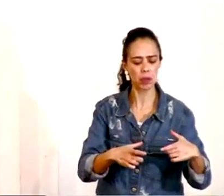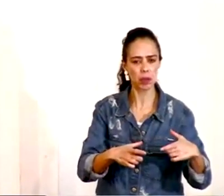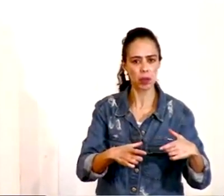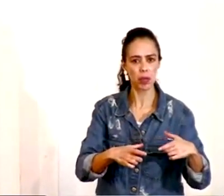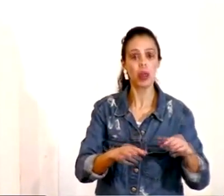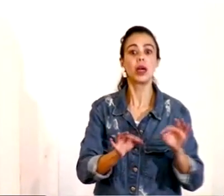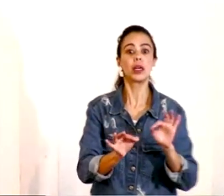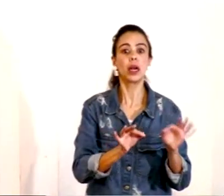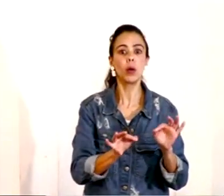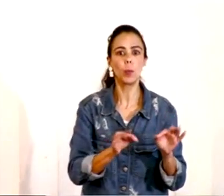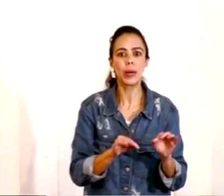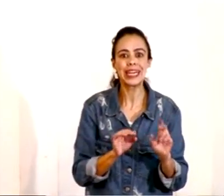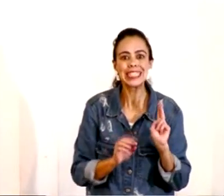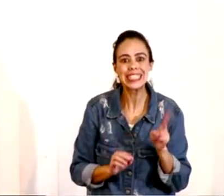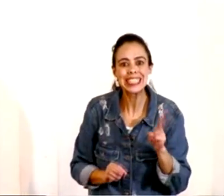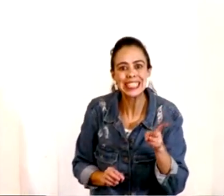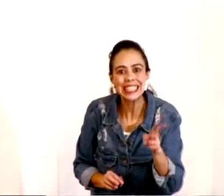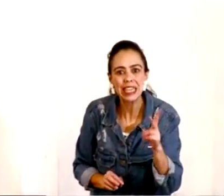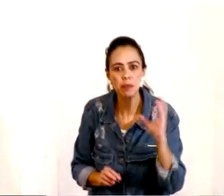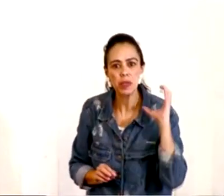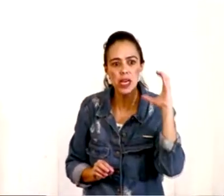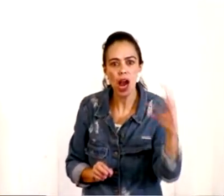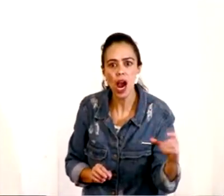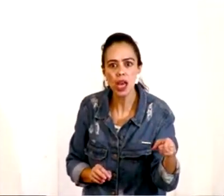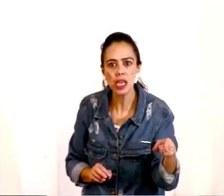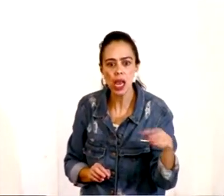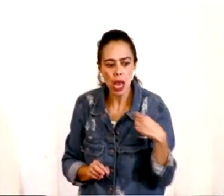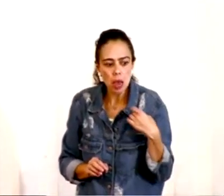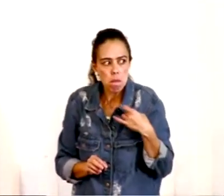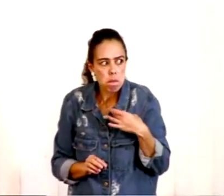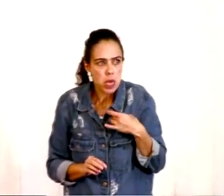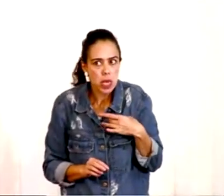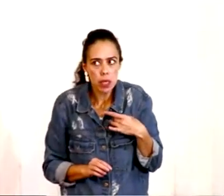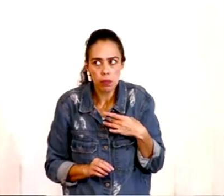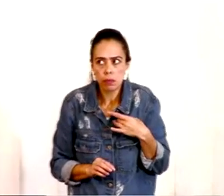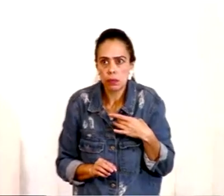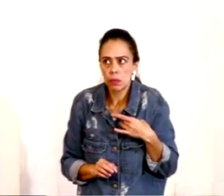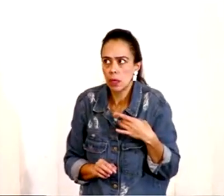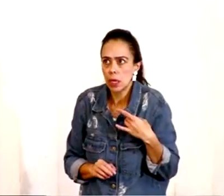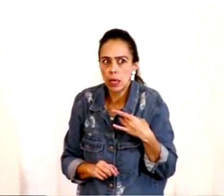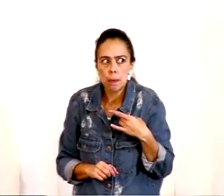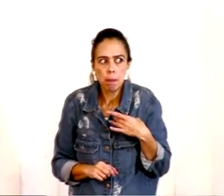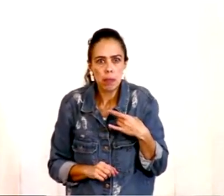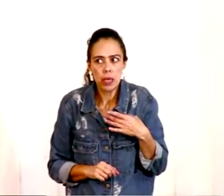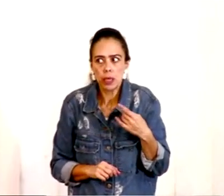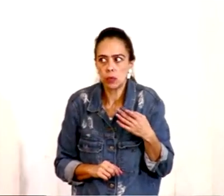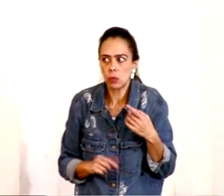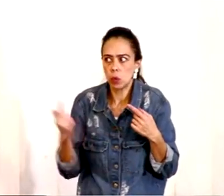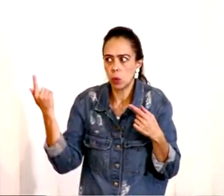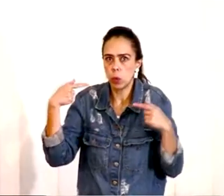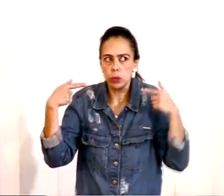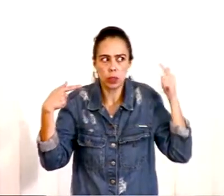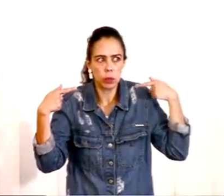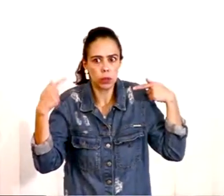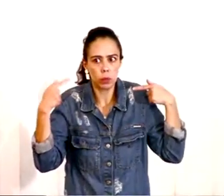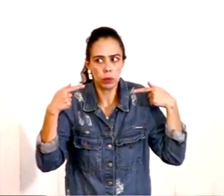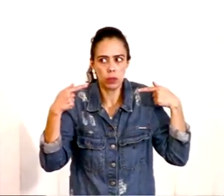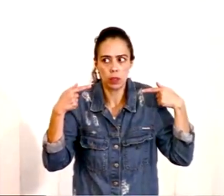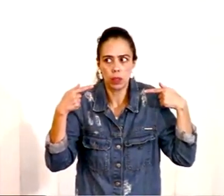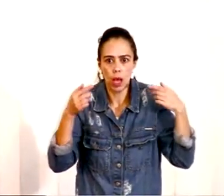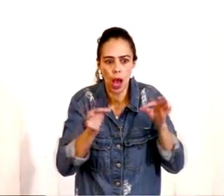com medo de alguém tentar contra ele. Nós veremos mais sobre isso no capítulo 5 e no capítulo